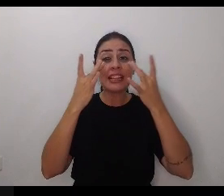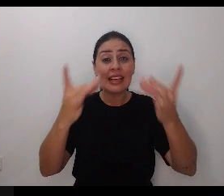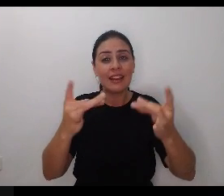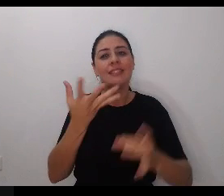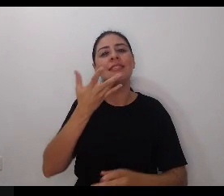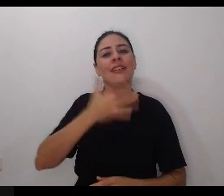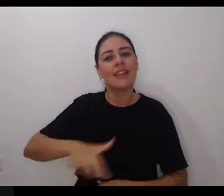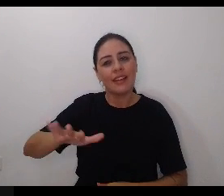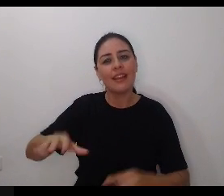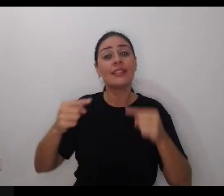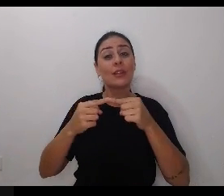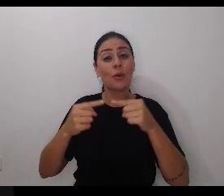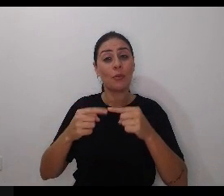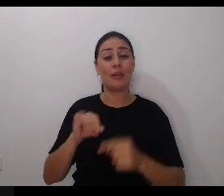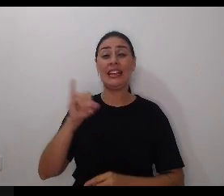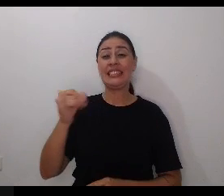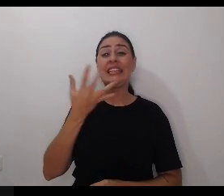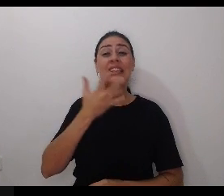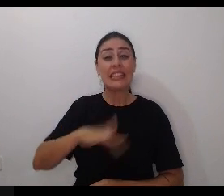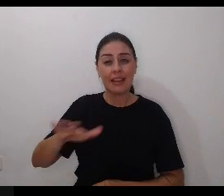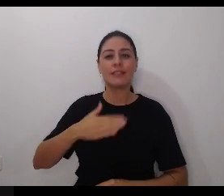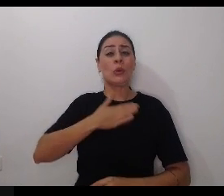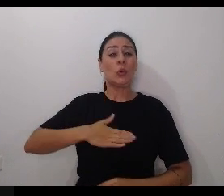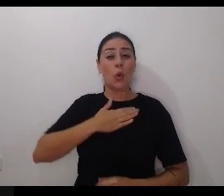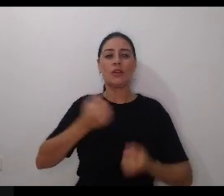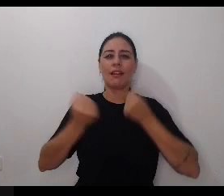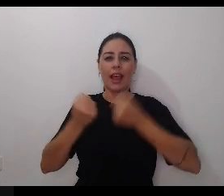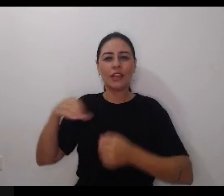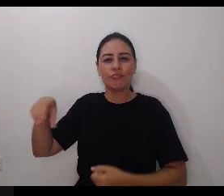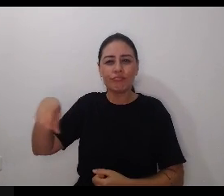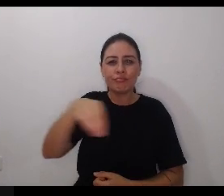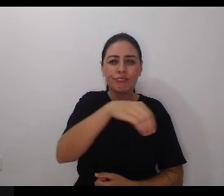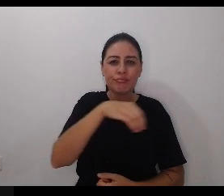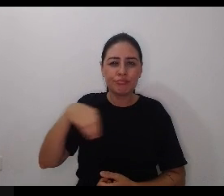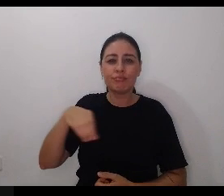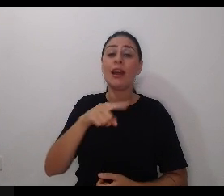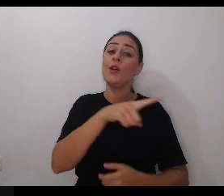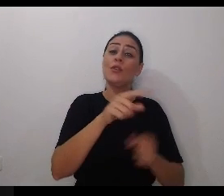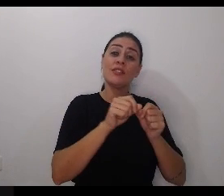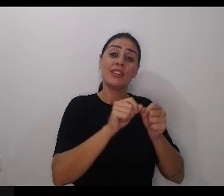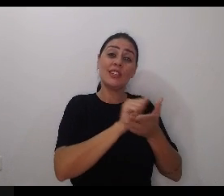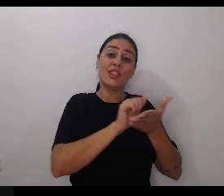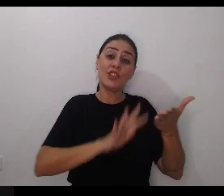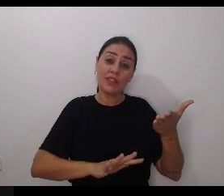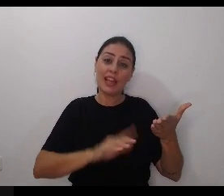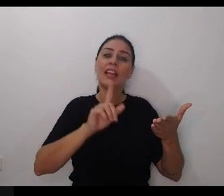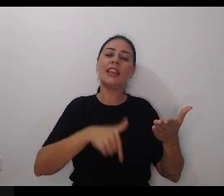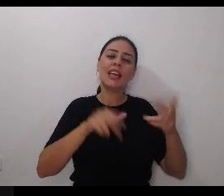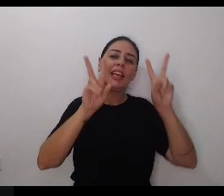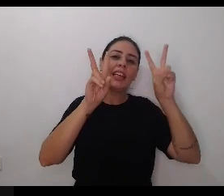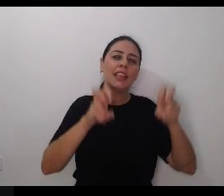e sempre partir do interesse da criança, né? Então, se é uma criança que gosta muito de carrinhos,